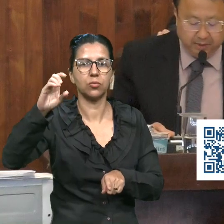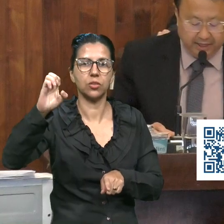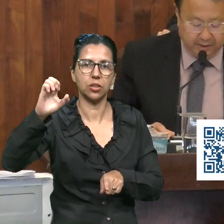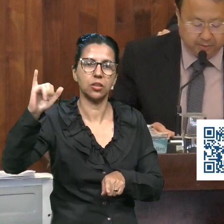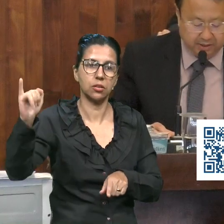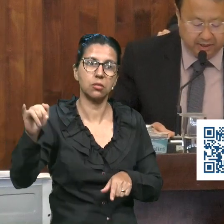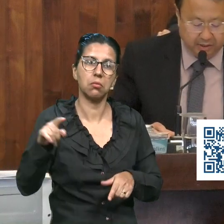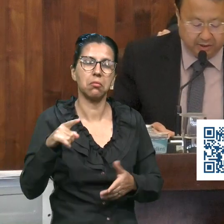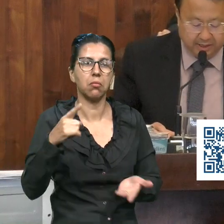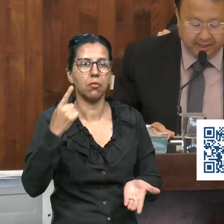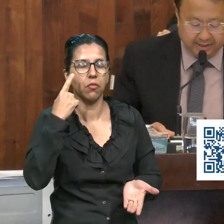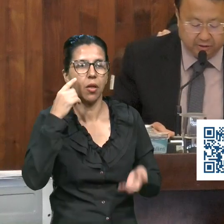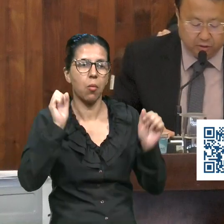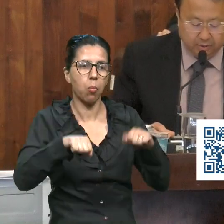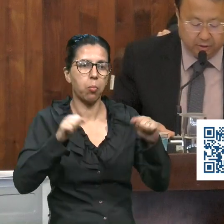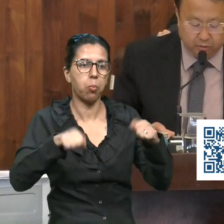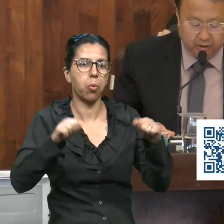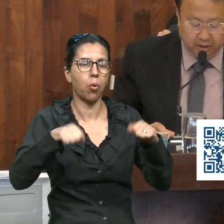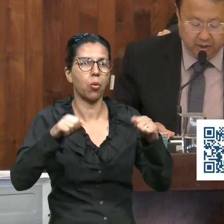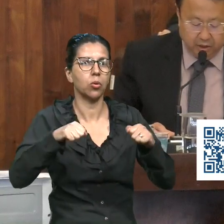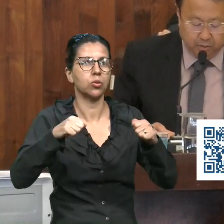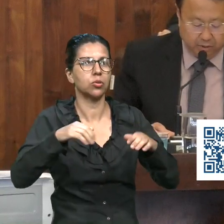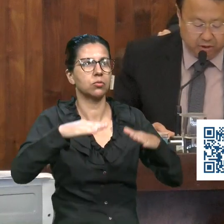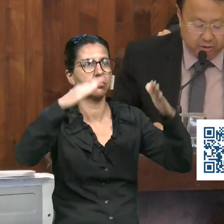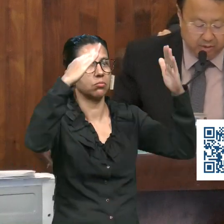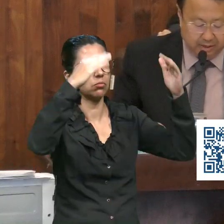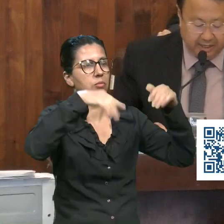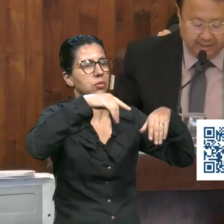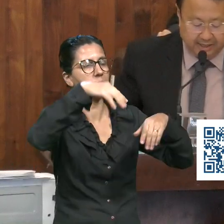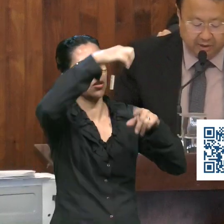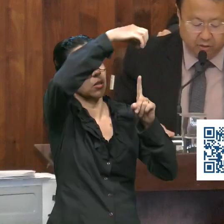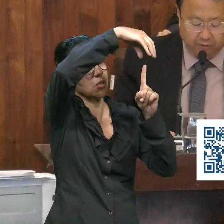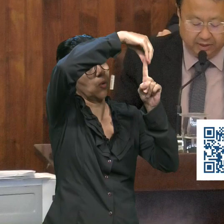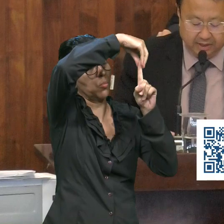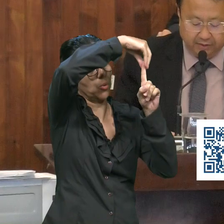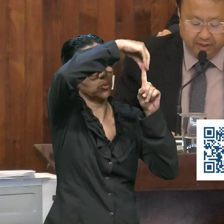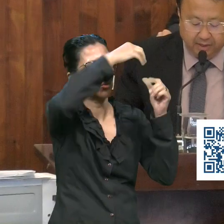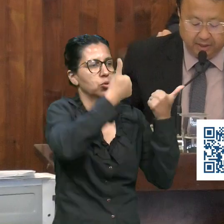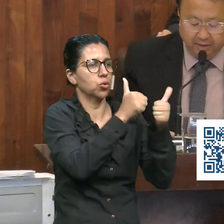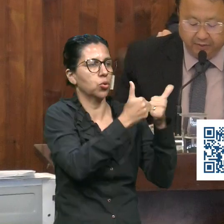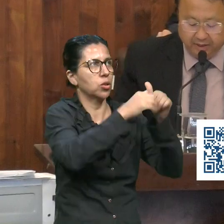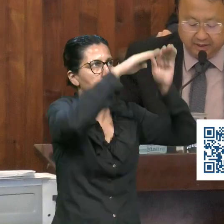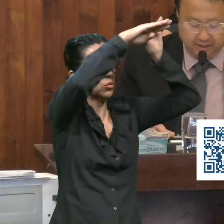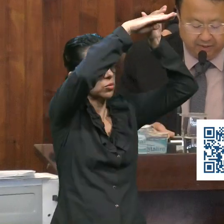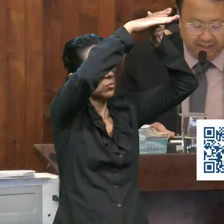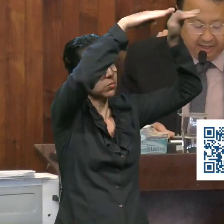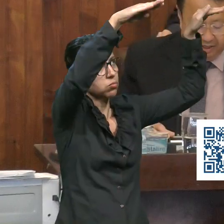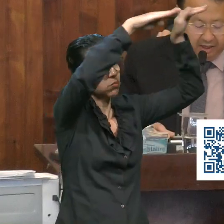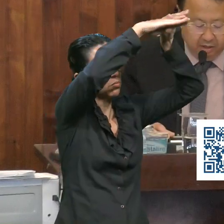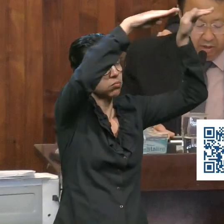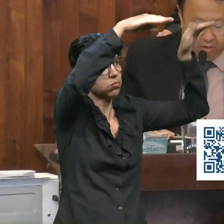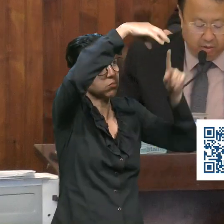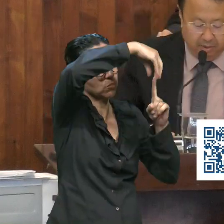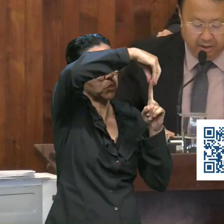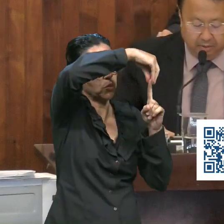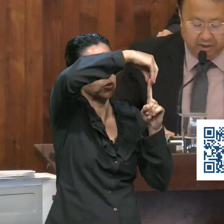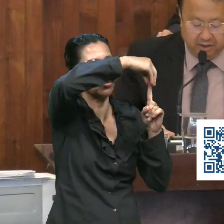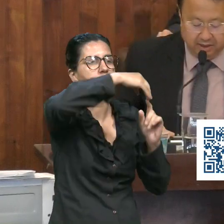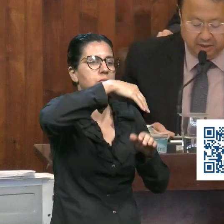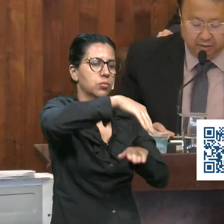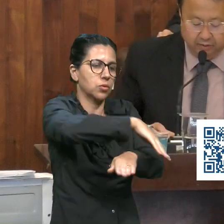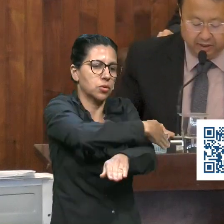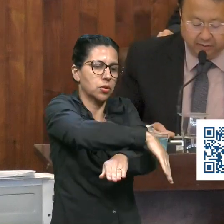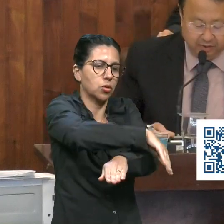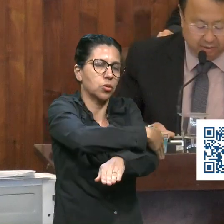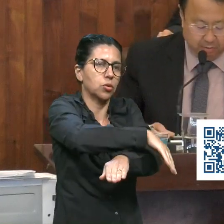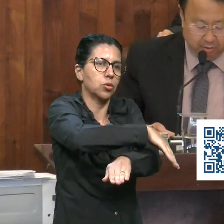a possibilidade de proceder com a instalação de cobertura do ponto de ônibus localizado na confluência da Avenida Maria Fernandes Cavalari com a Rua Mário Martins